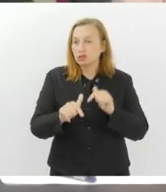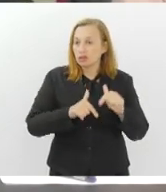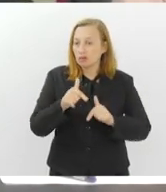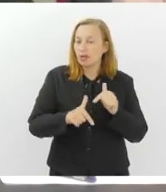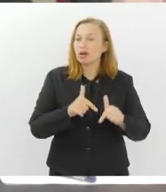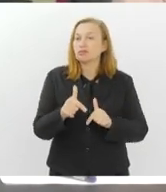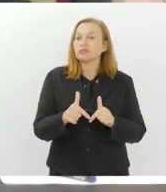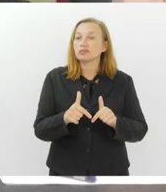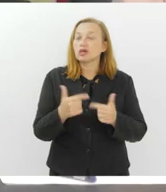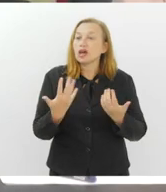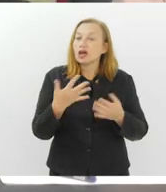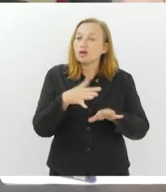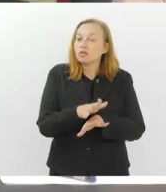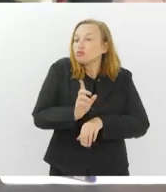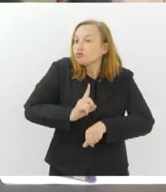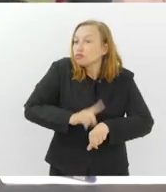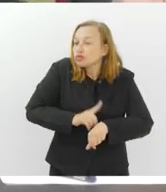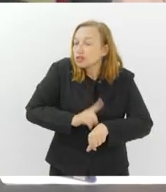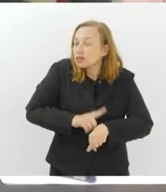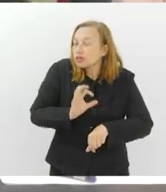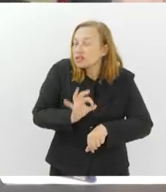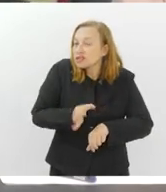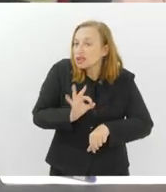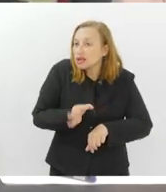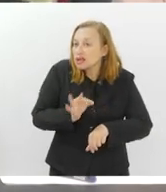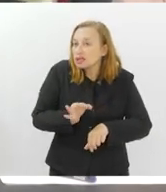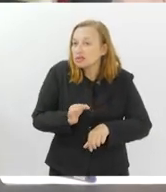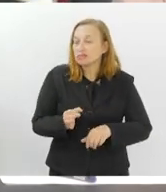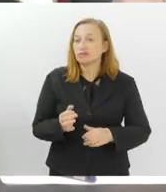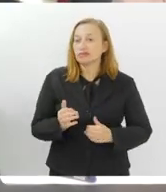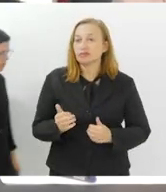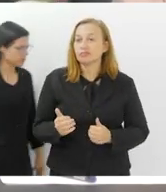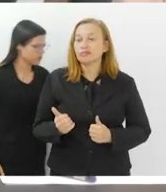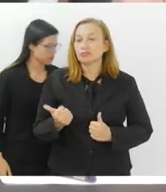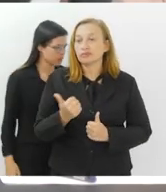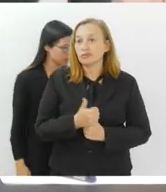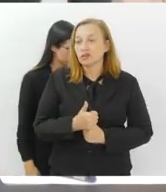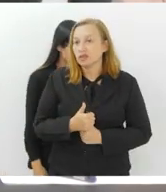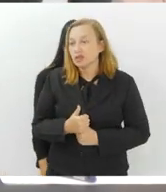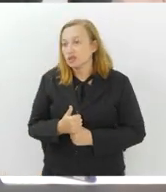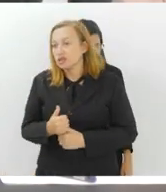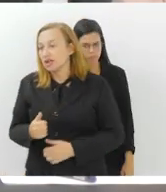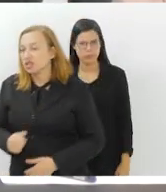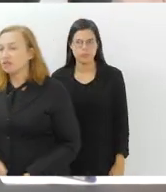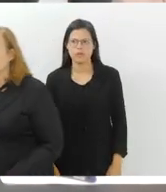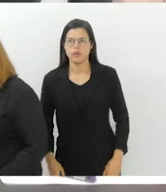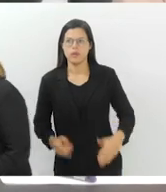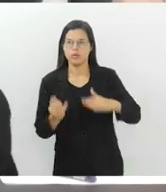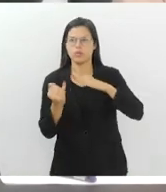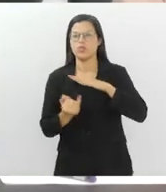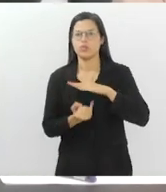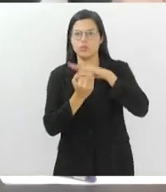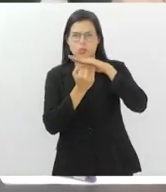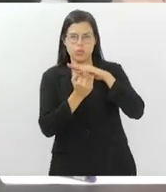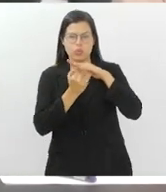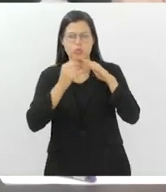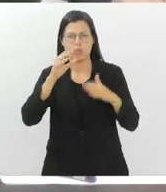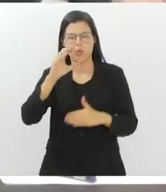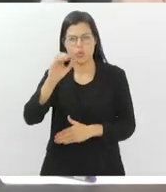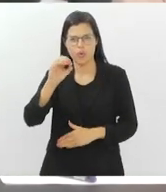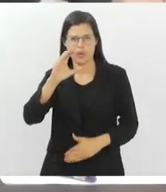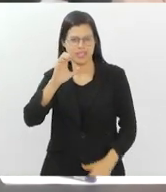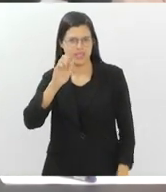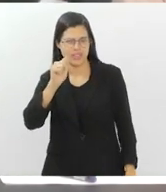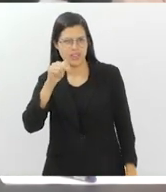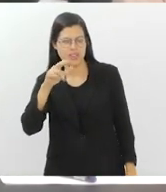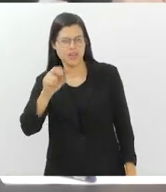inclusão do tempo devido para que haja a manifestação do Instituto Oceano Azul. É de total interesse desta comissão que